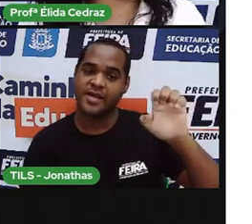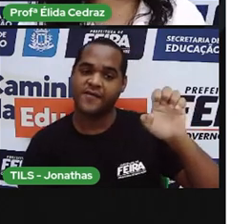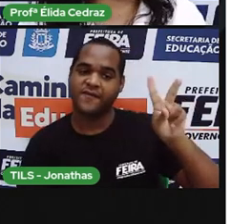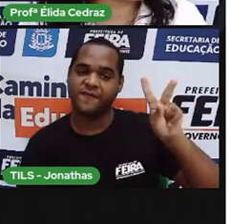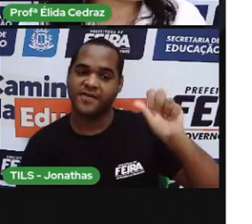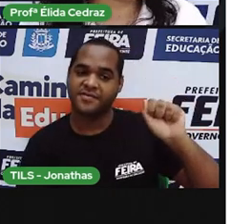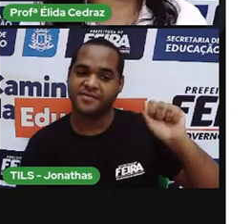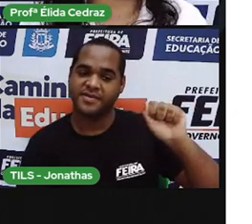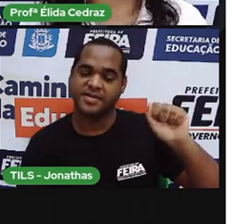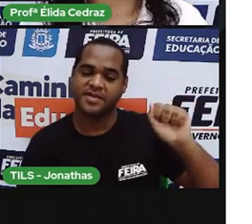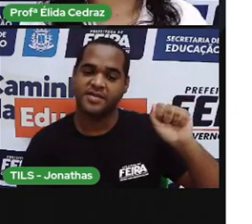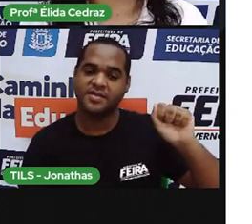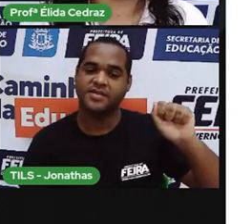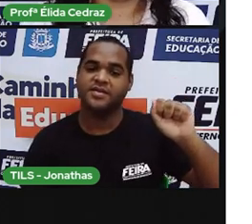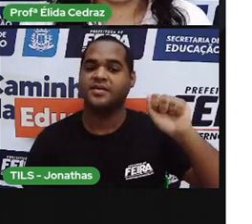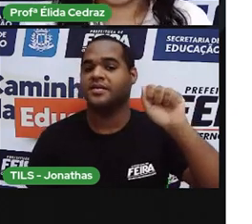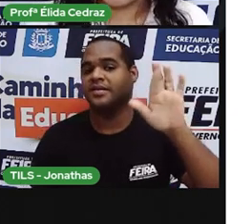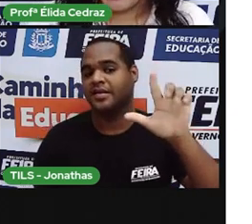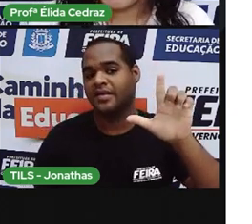Leva.